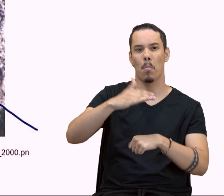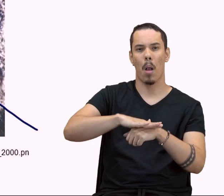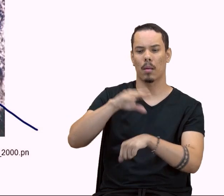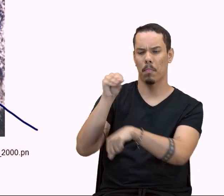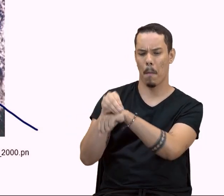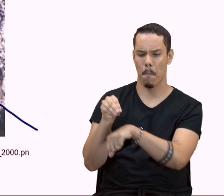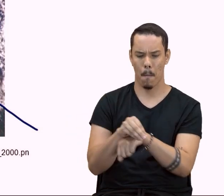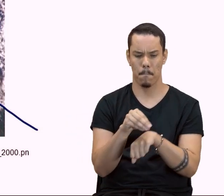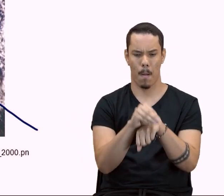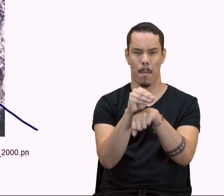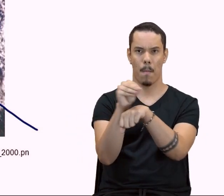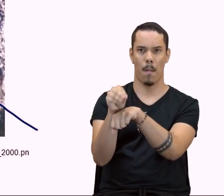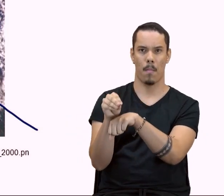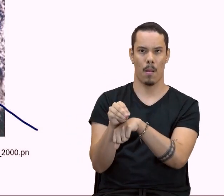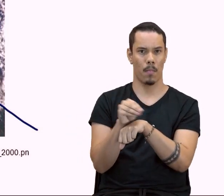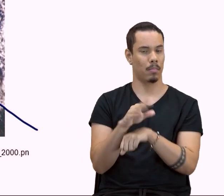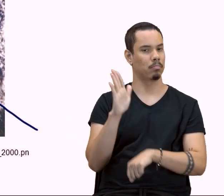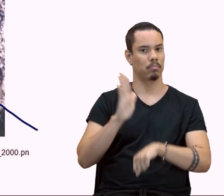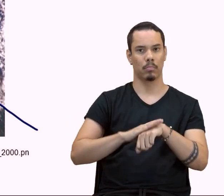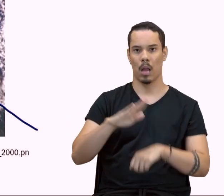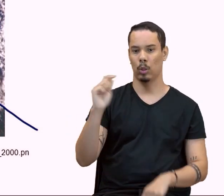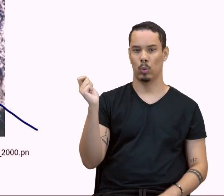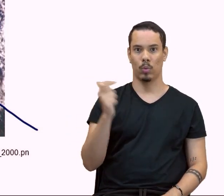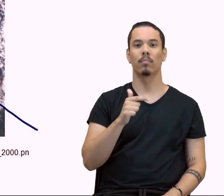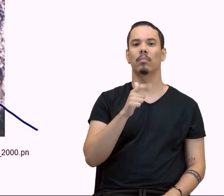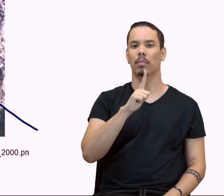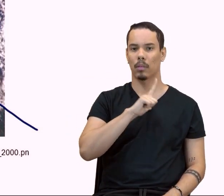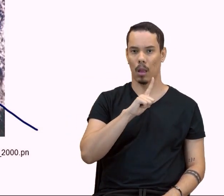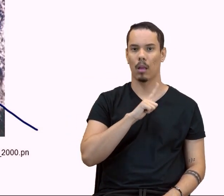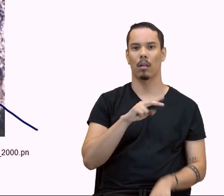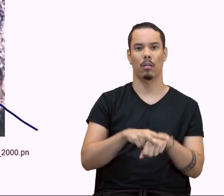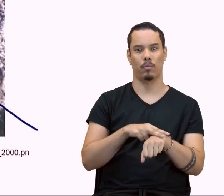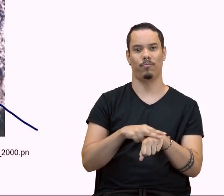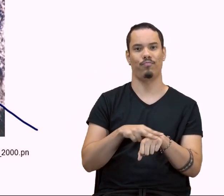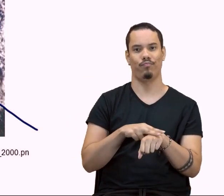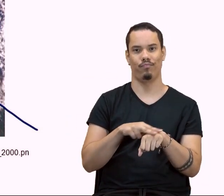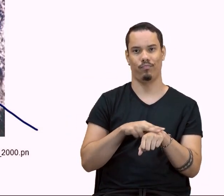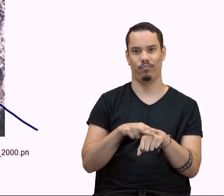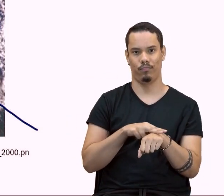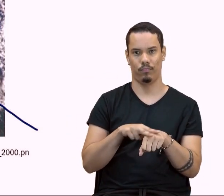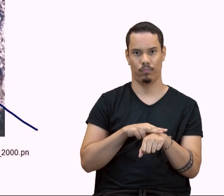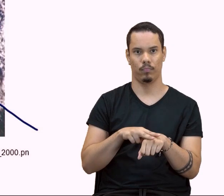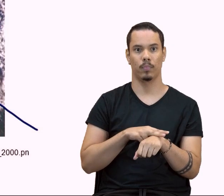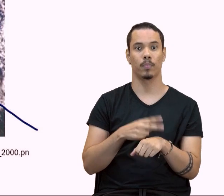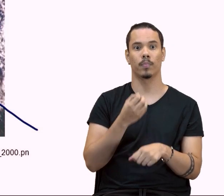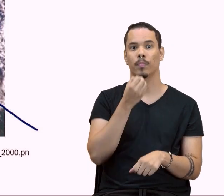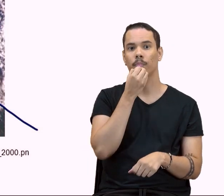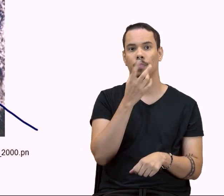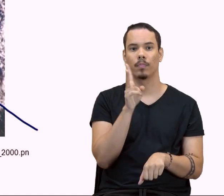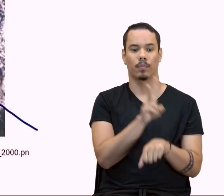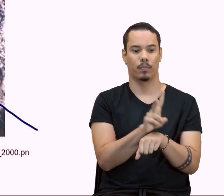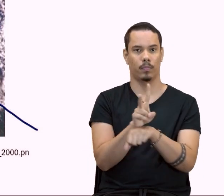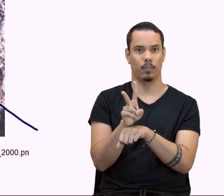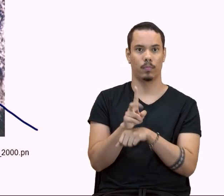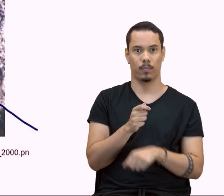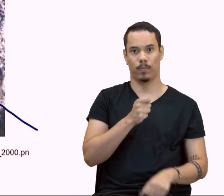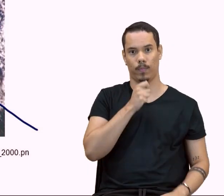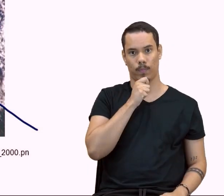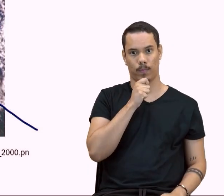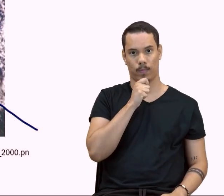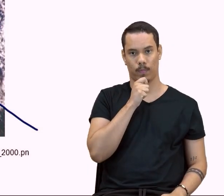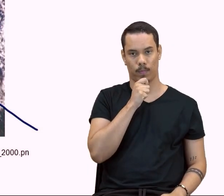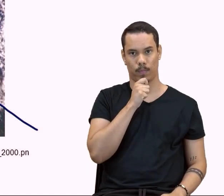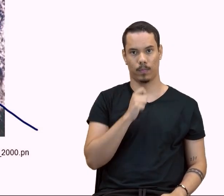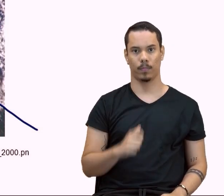É verdade, muito mais preservado. Tudo verdejante ainda, onde que está muito bem preservado as florestas para aquela região.